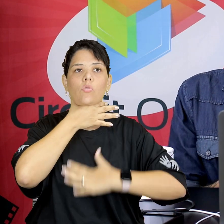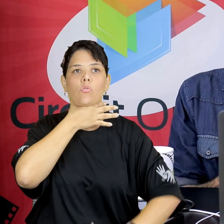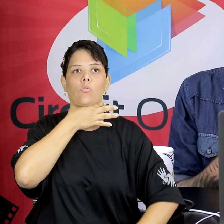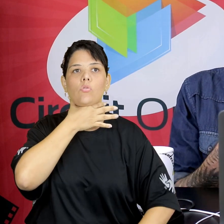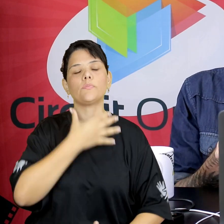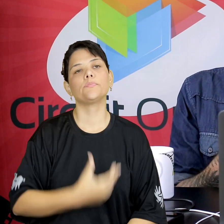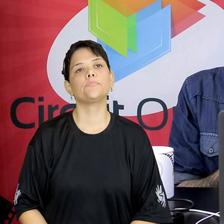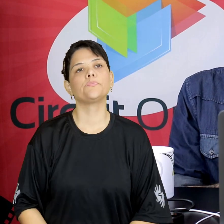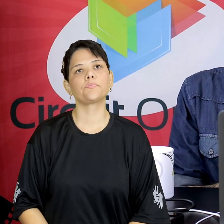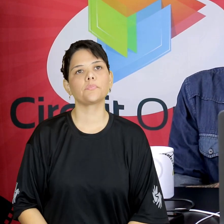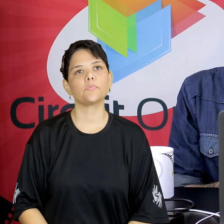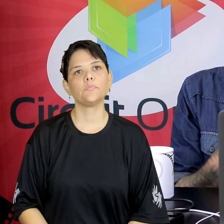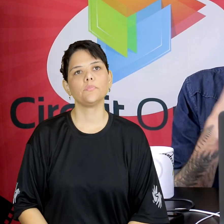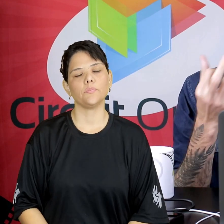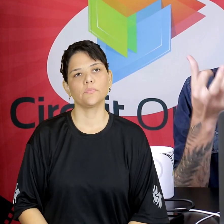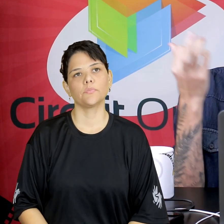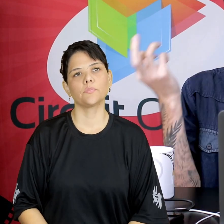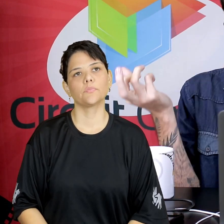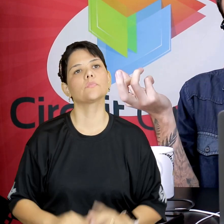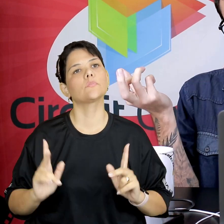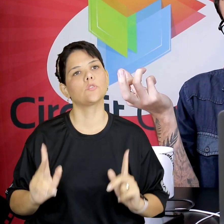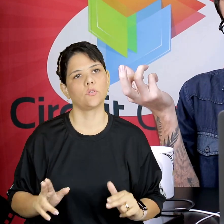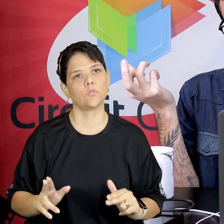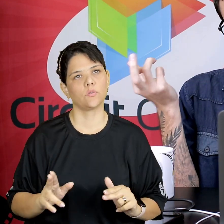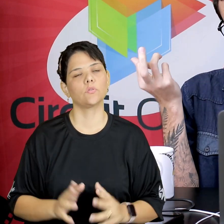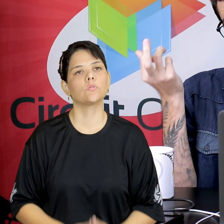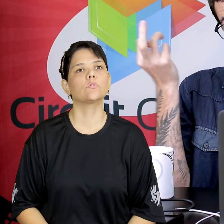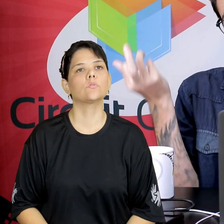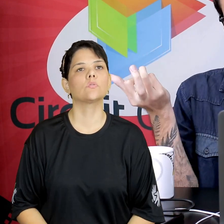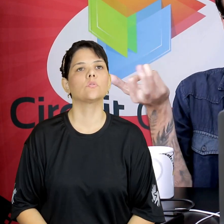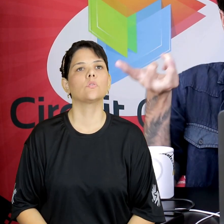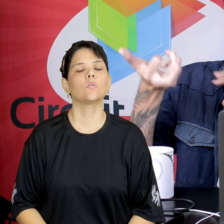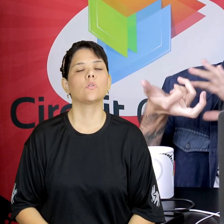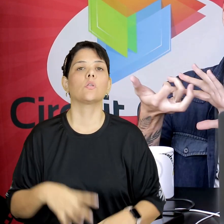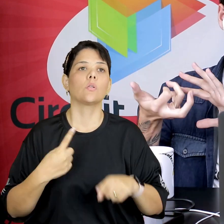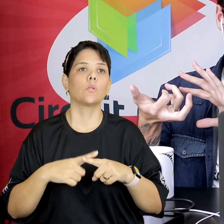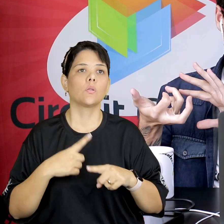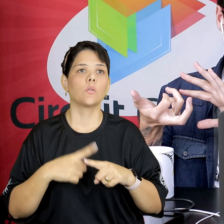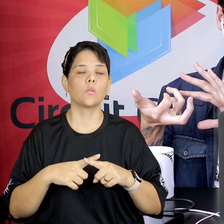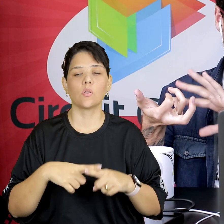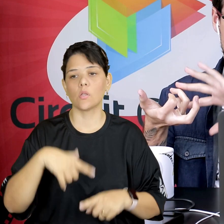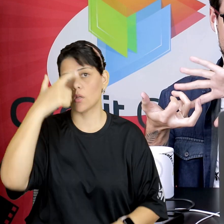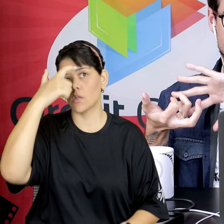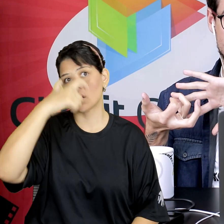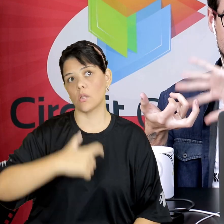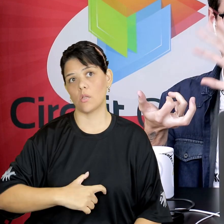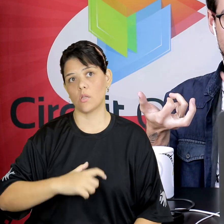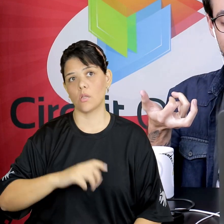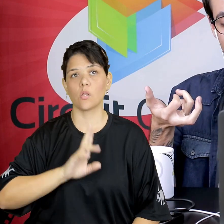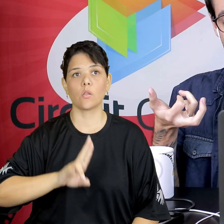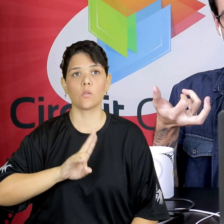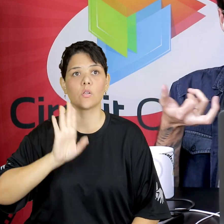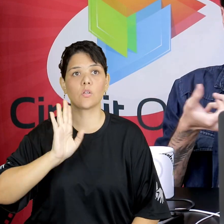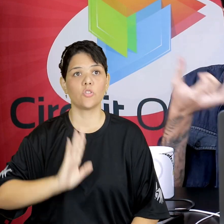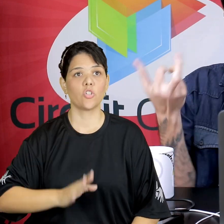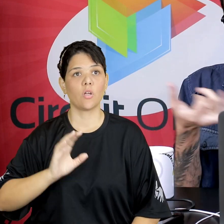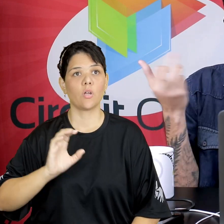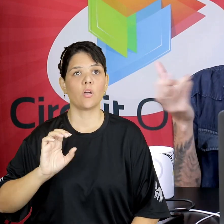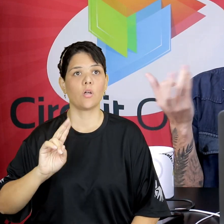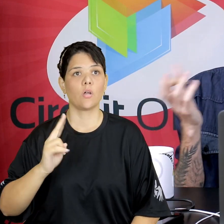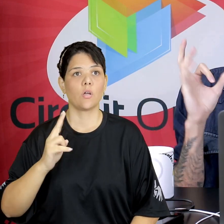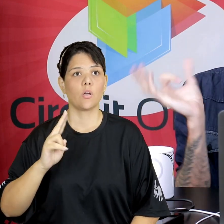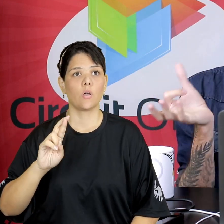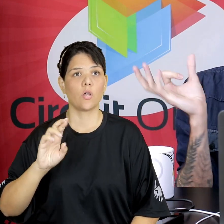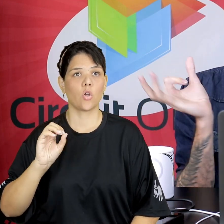isso. Exatamente do mesmo jeito, porque a pessoa em chroma já já